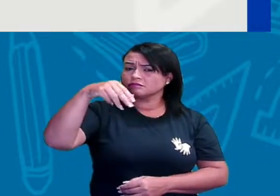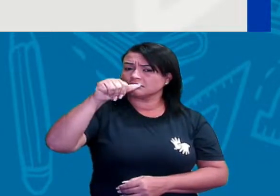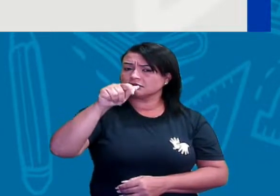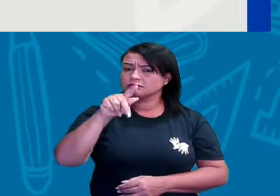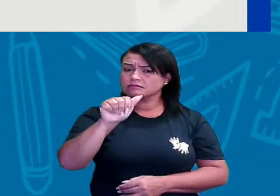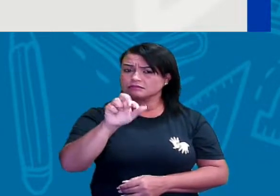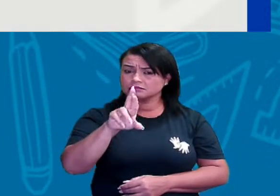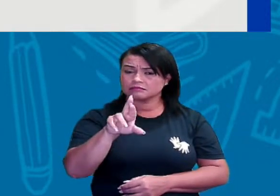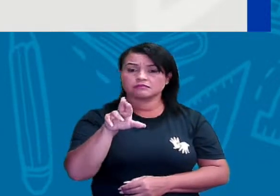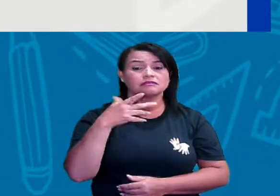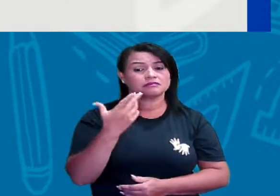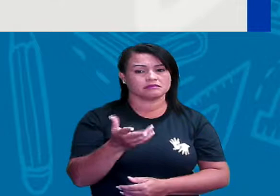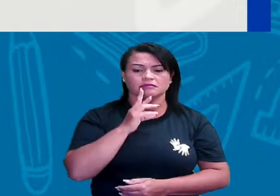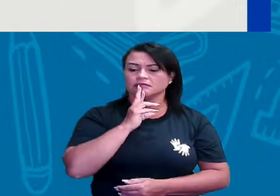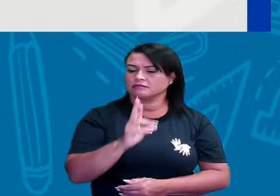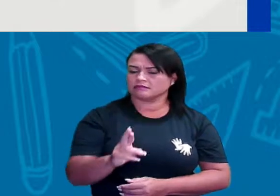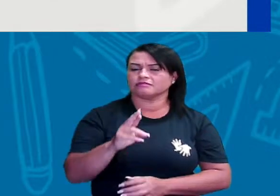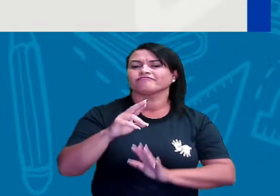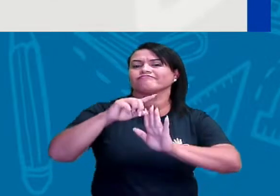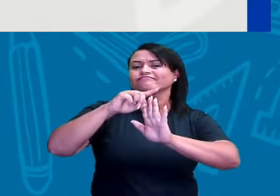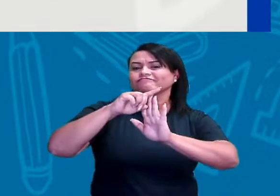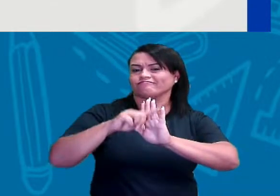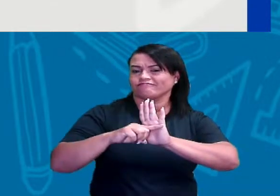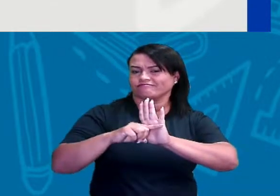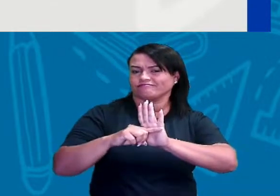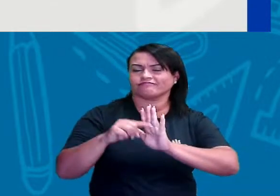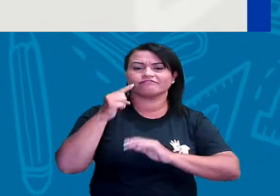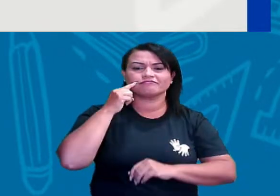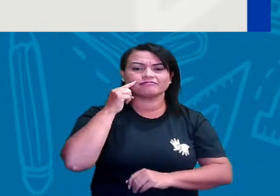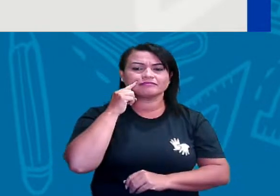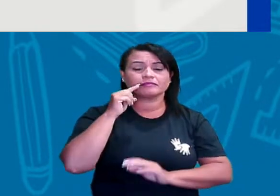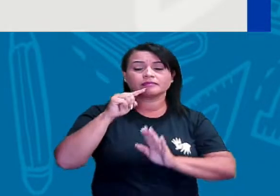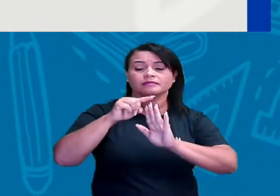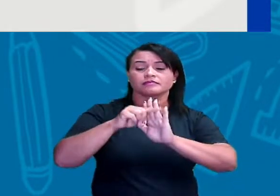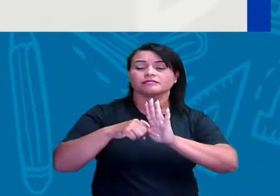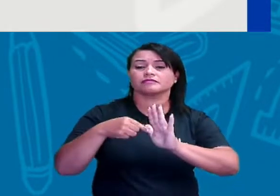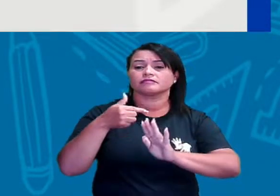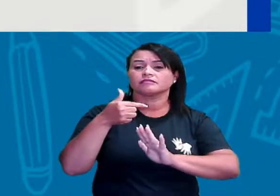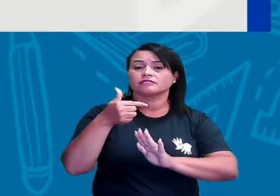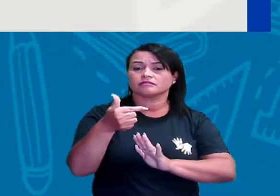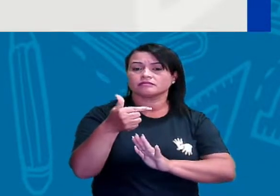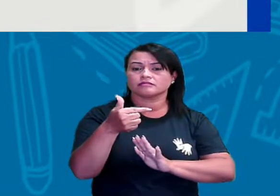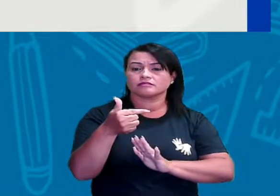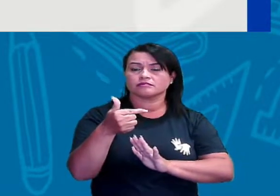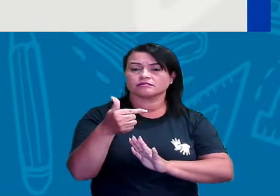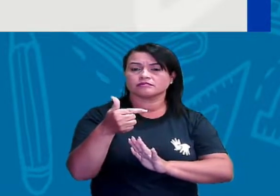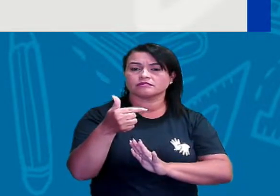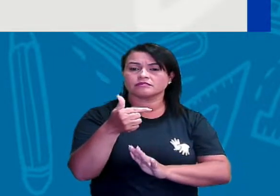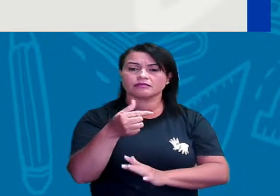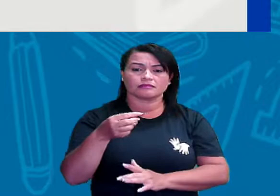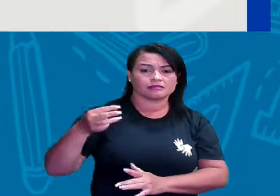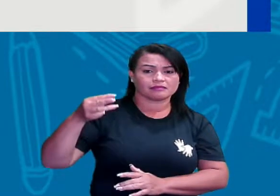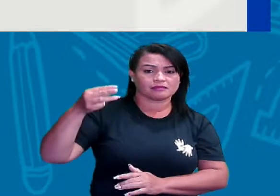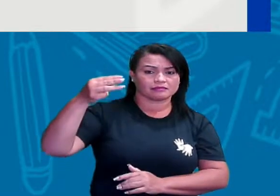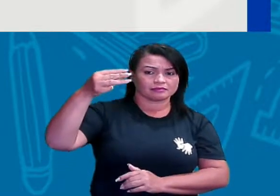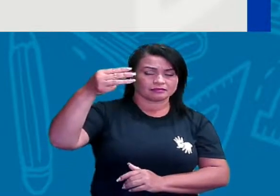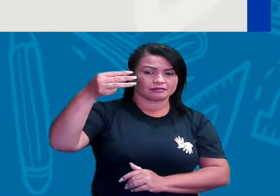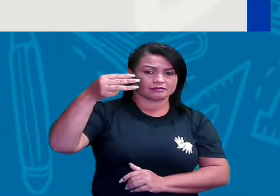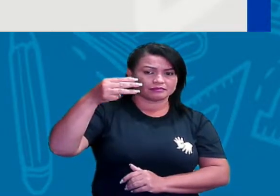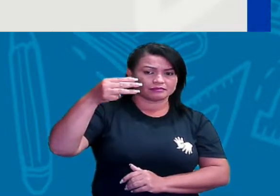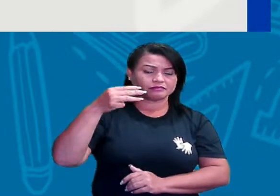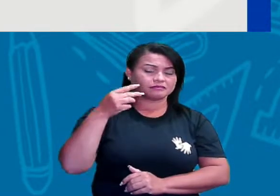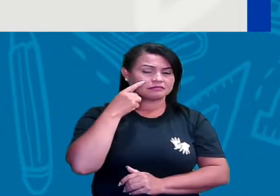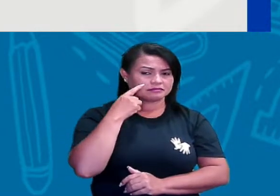será negativo. Exemplo, menos 2 elevado a 3. Tá certo? Então, vê